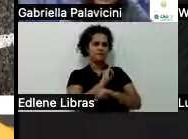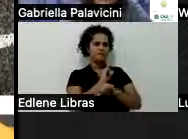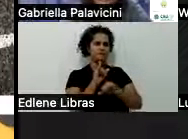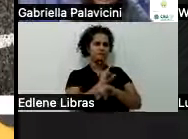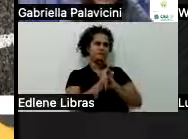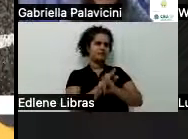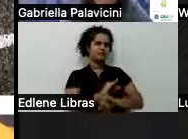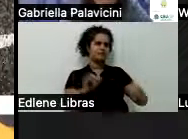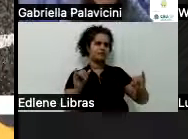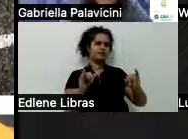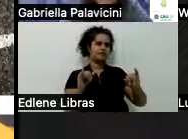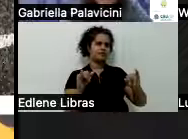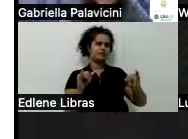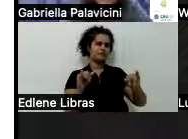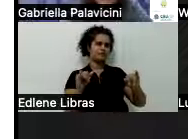está cortado.